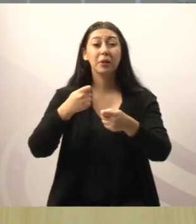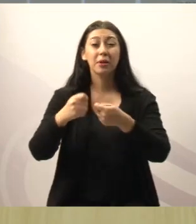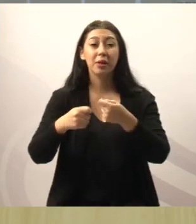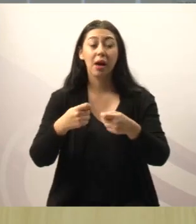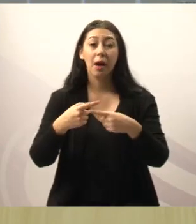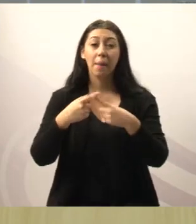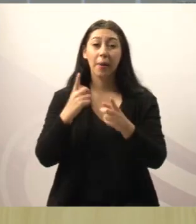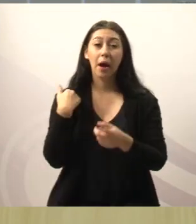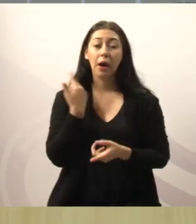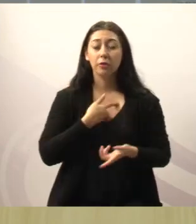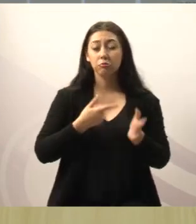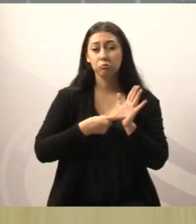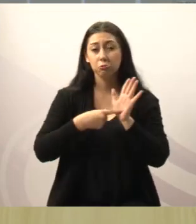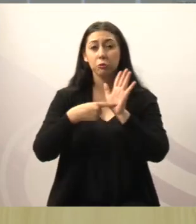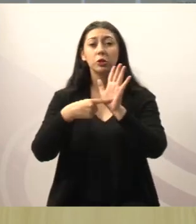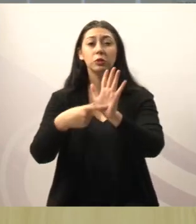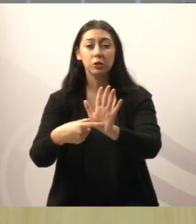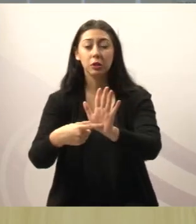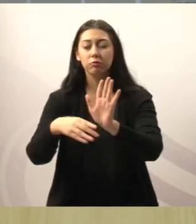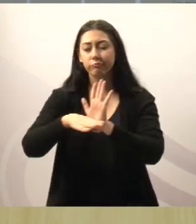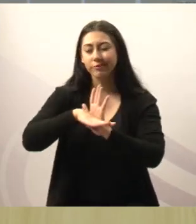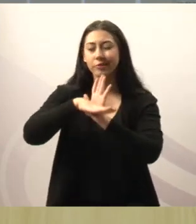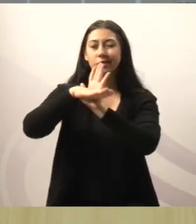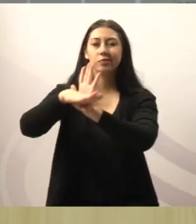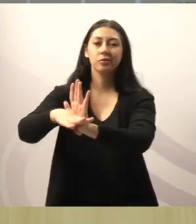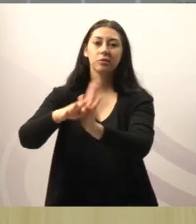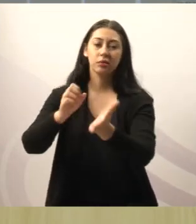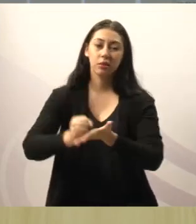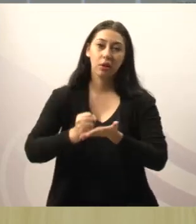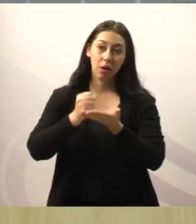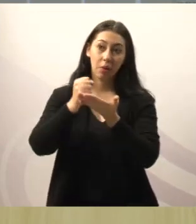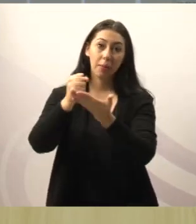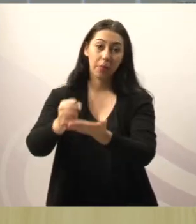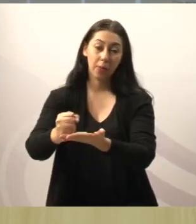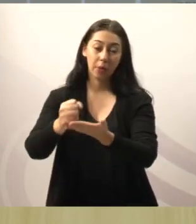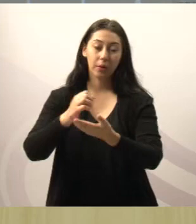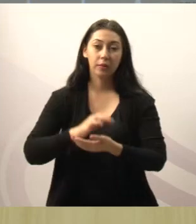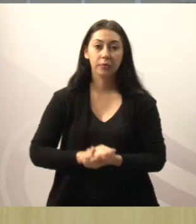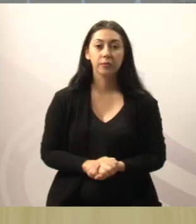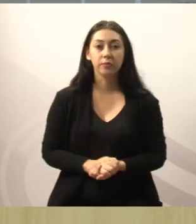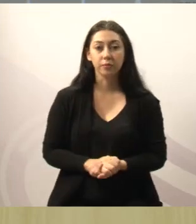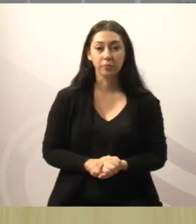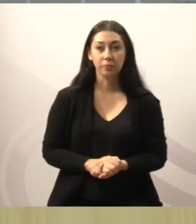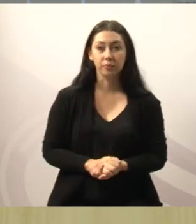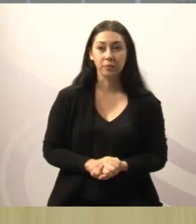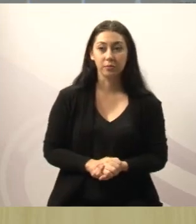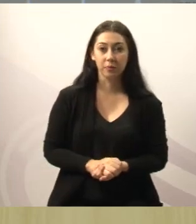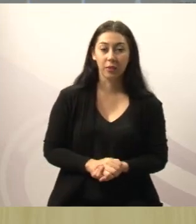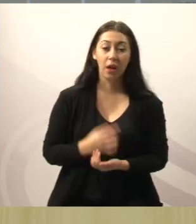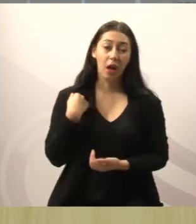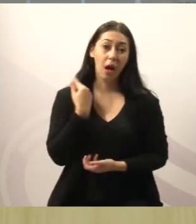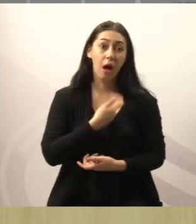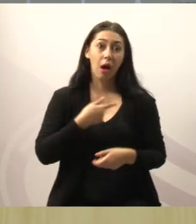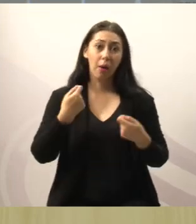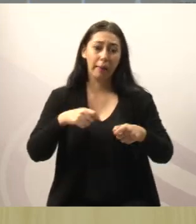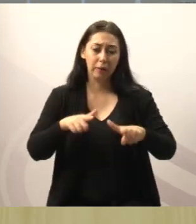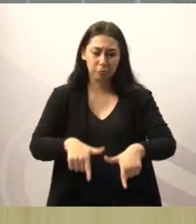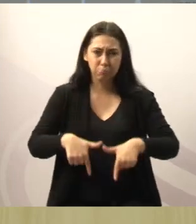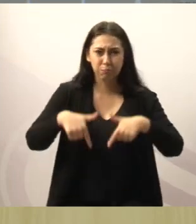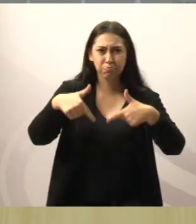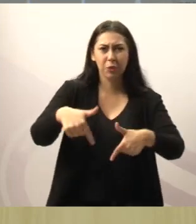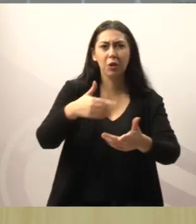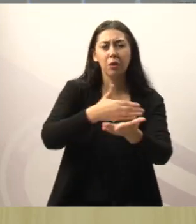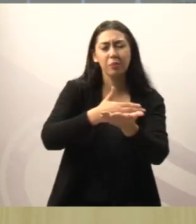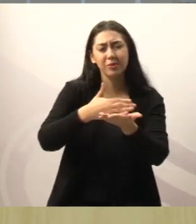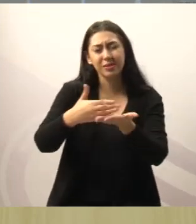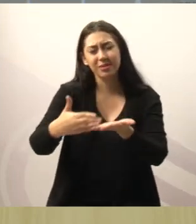de solidariedade. Porém, a quem se pensar ter um posicionamento do recomeço de